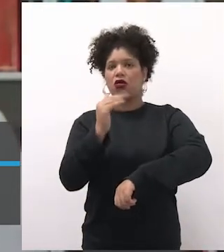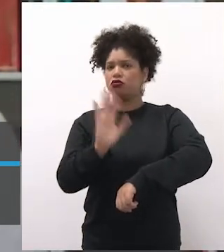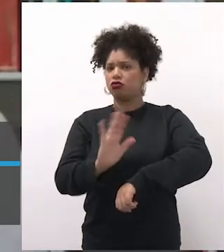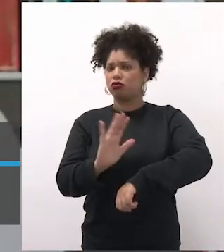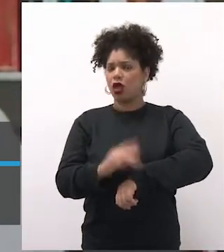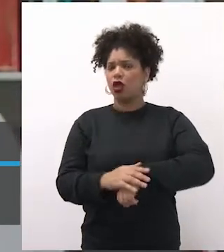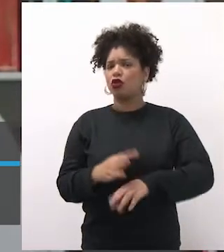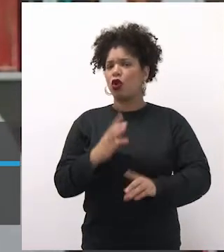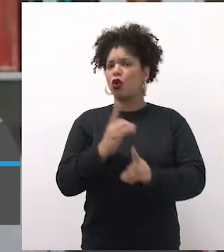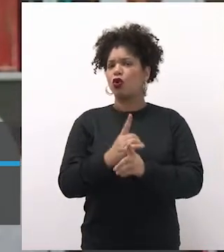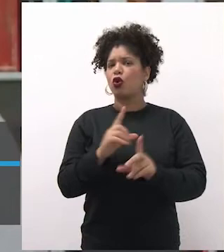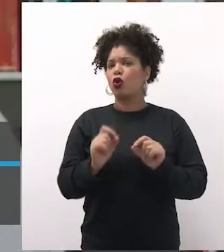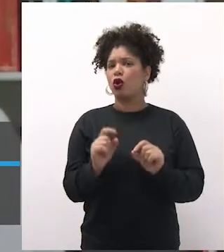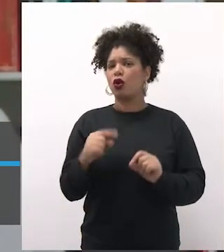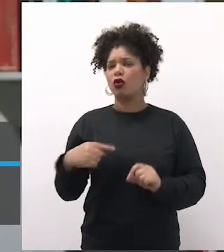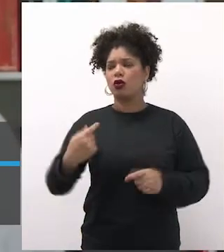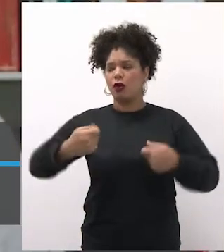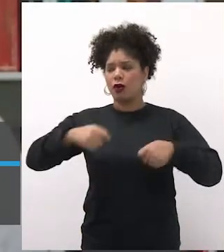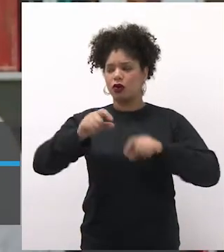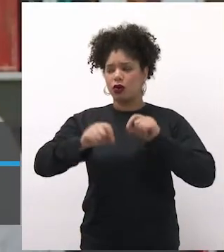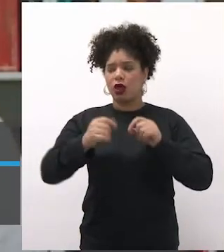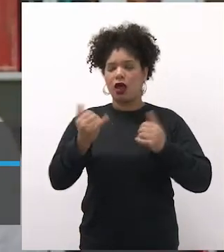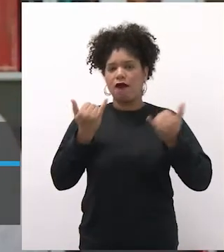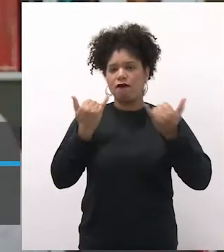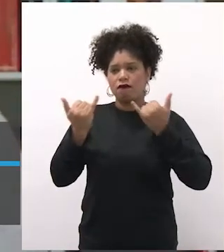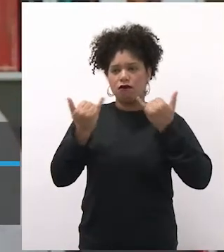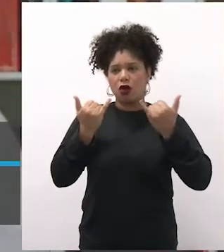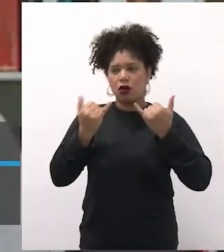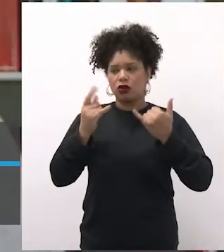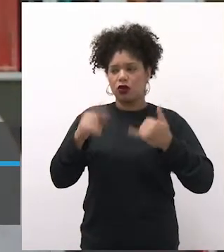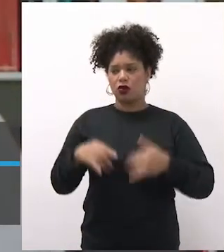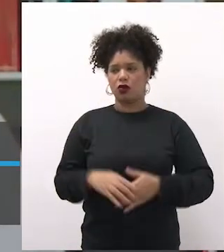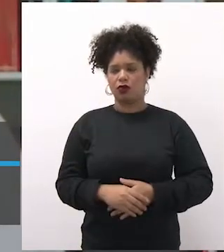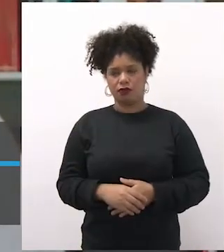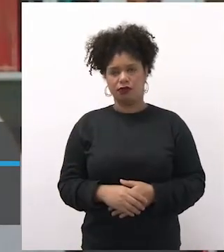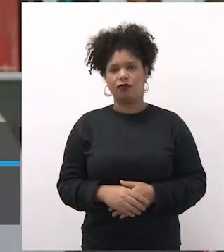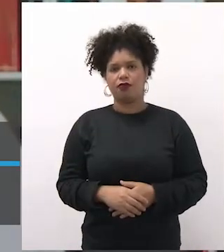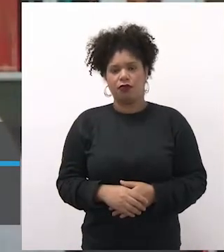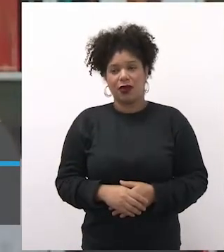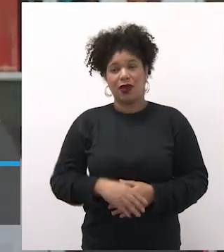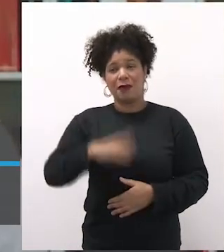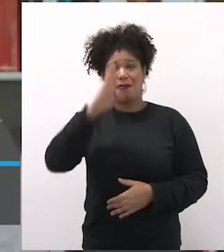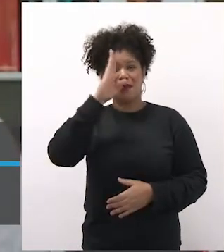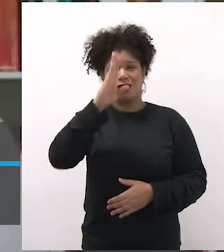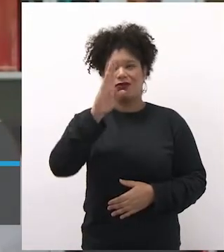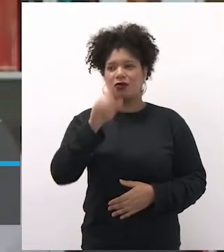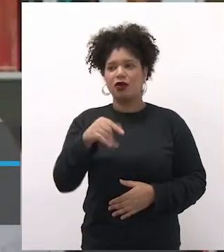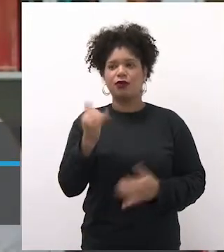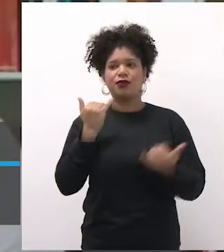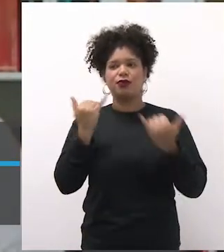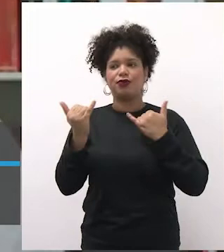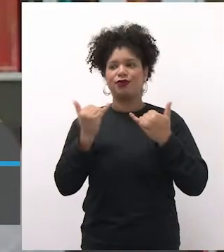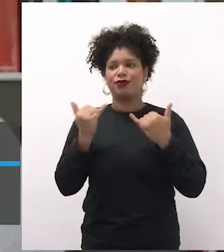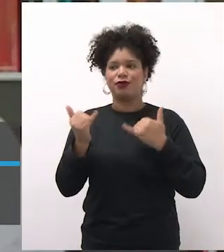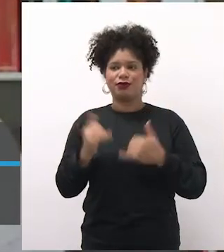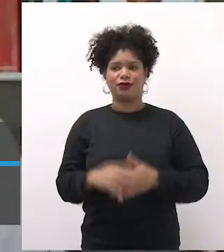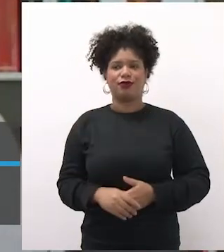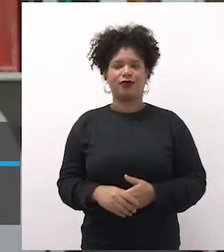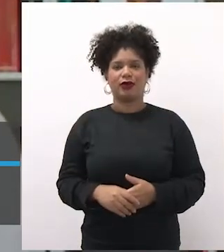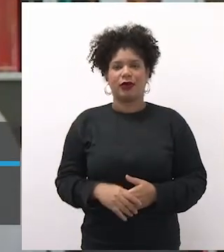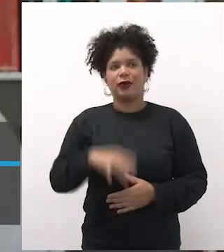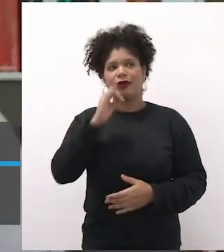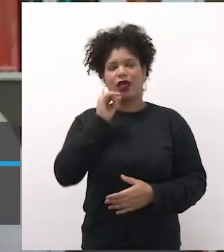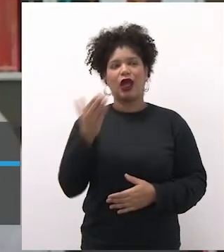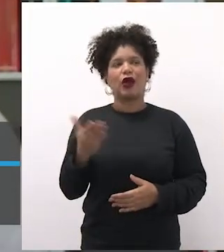a chave de tudo isso é a informação, tá? A informação é o fator chave. Não tem como eu chegar aqui e